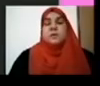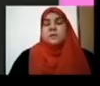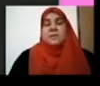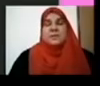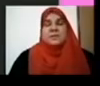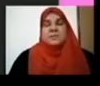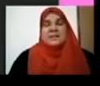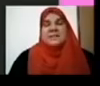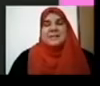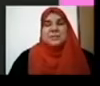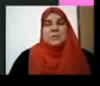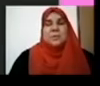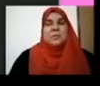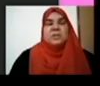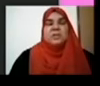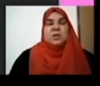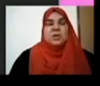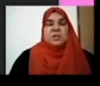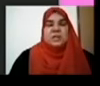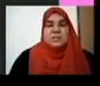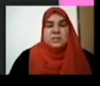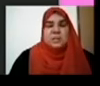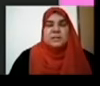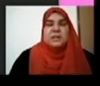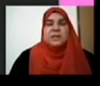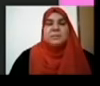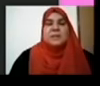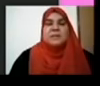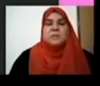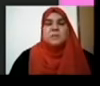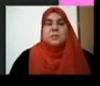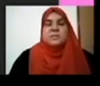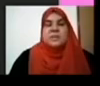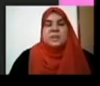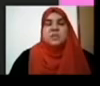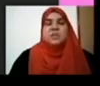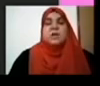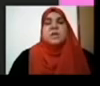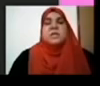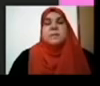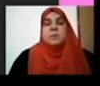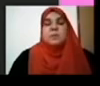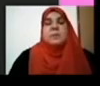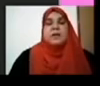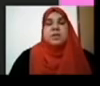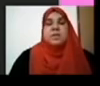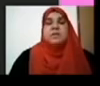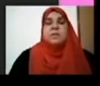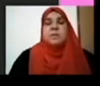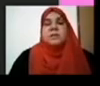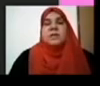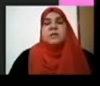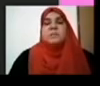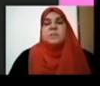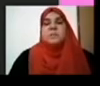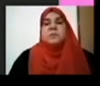Eu acho que eu falei x mais 3, desculpa, gente. Ó, x sobre 3 mais 5 sobre 7, que multiplica